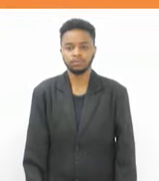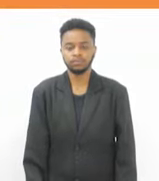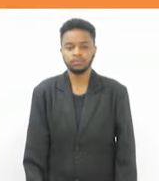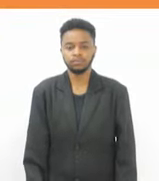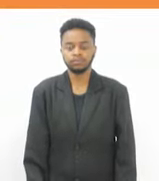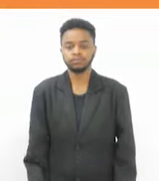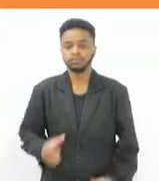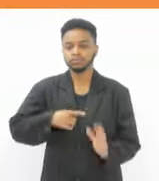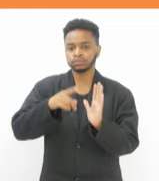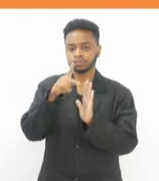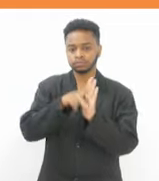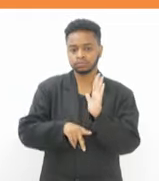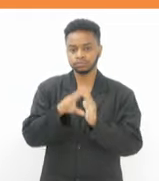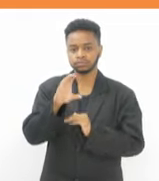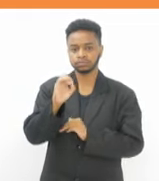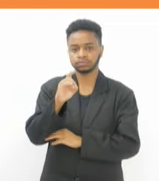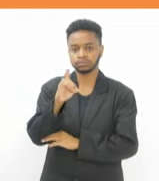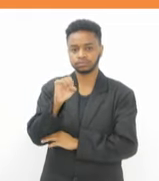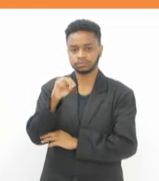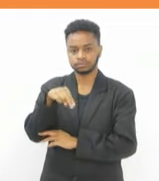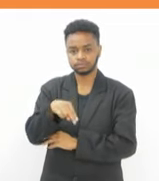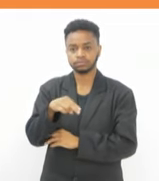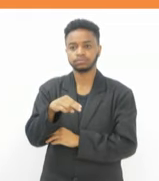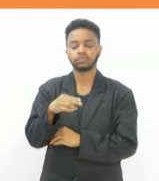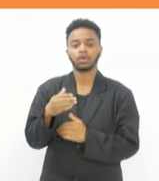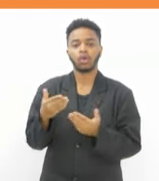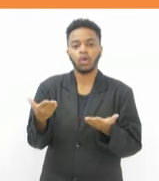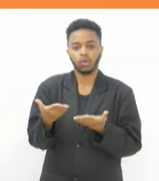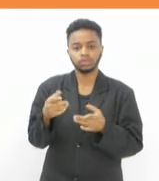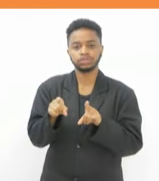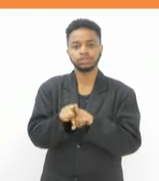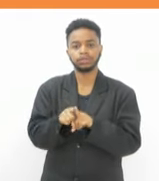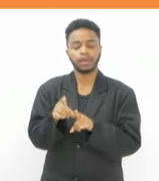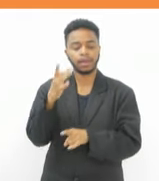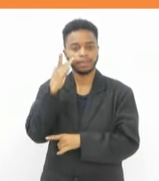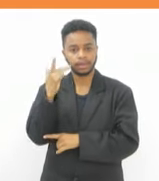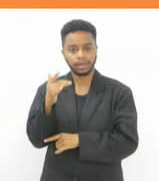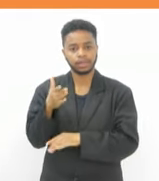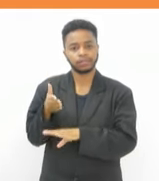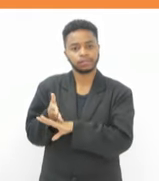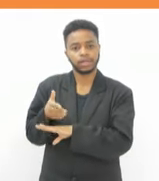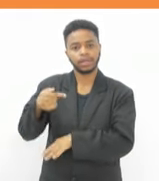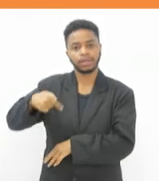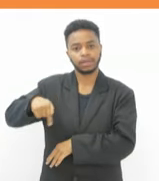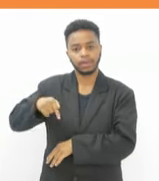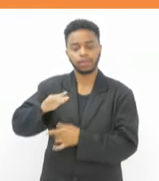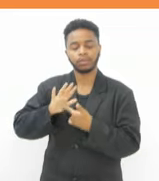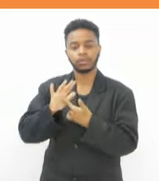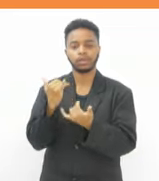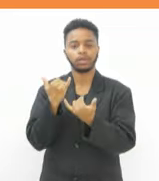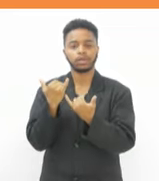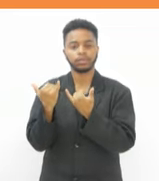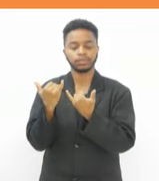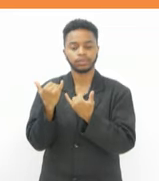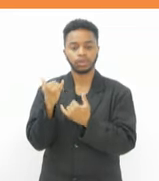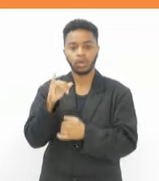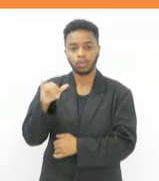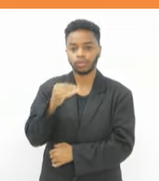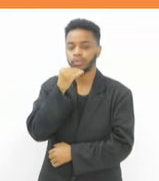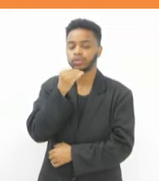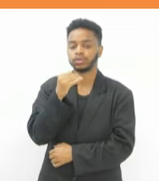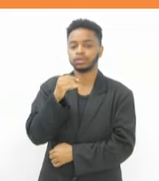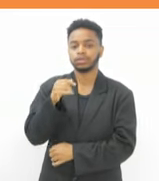O projeto itinerante Codim Incentiva vai estar hoje e amanhã em Queimados, levando oportunidades de negócios para empreendedores e gestores